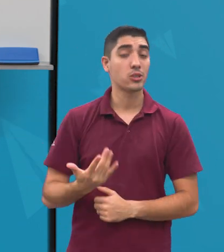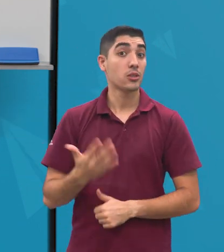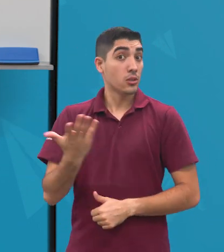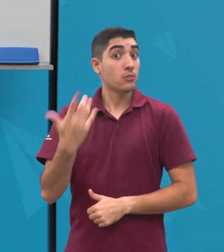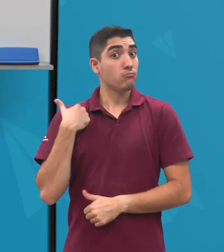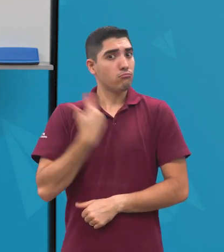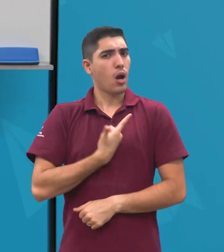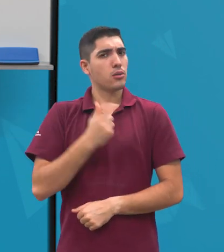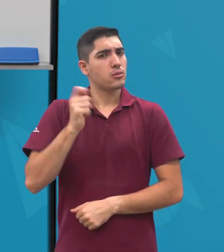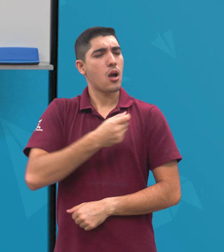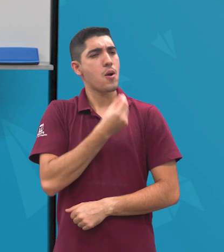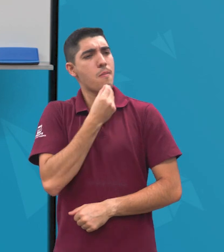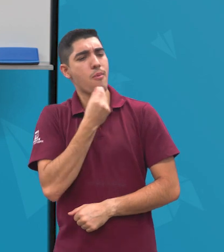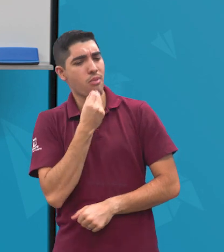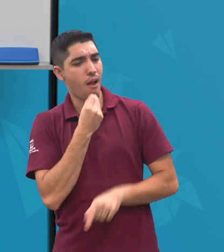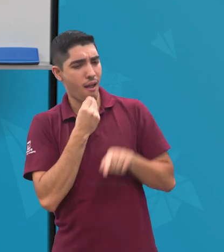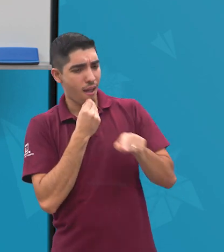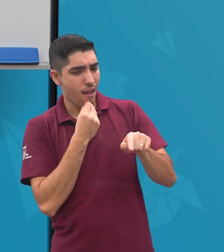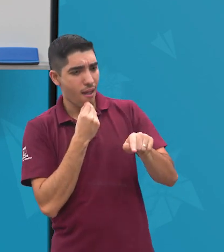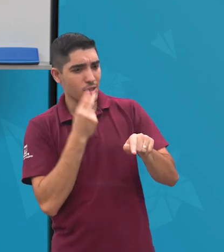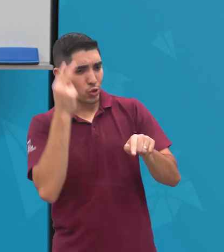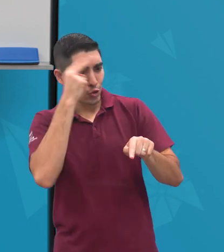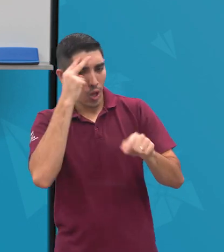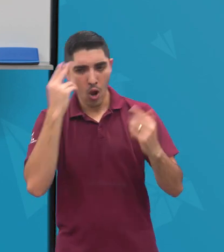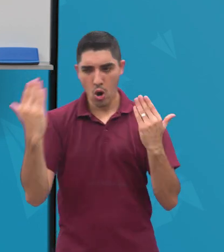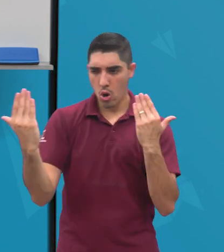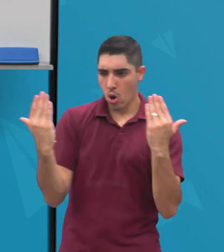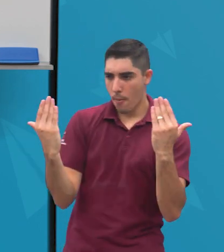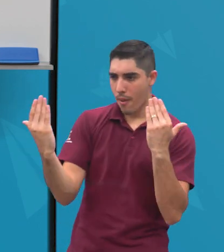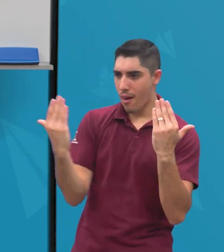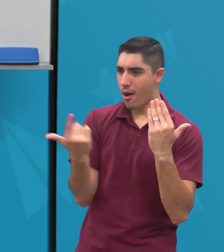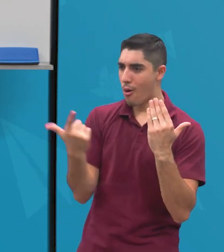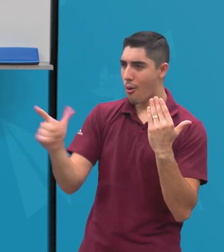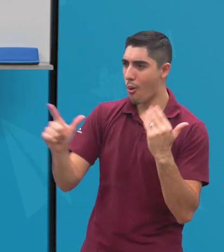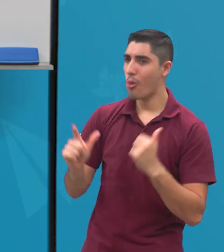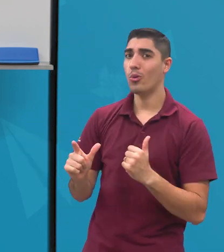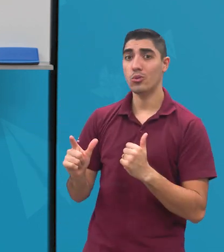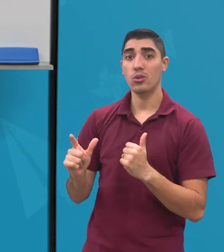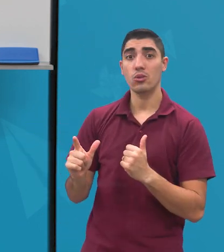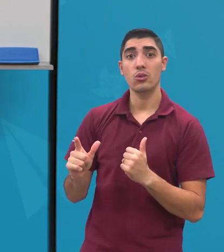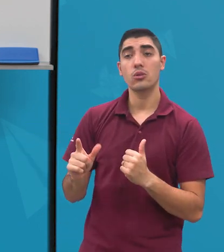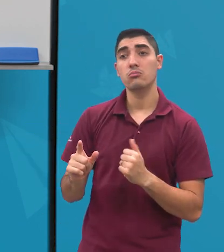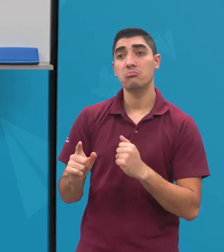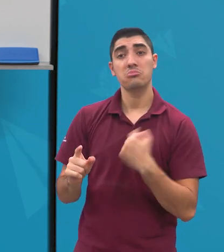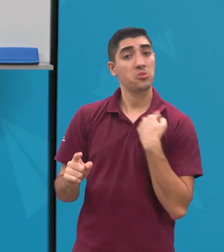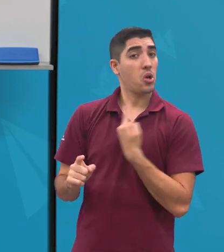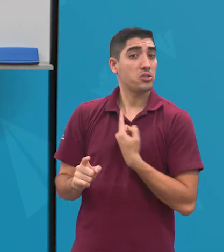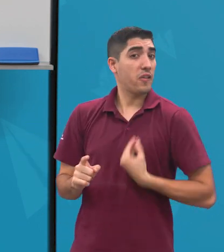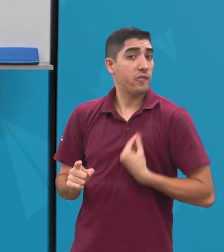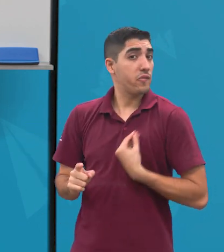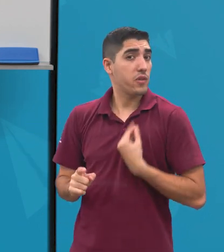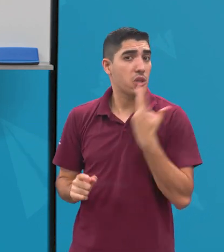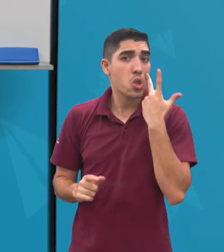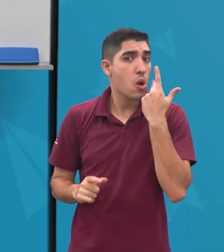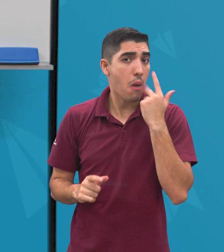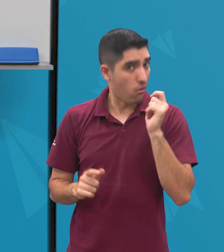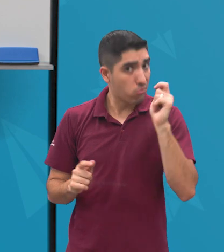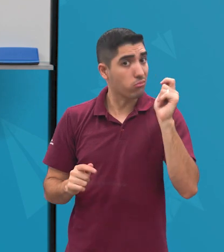gente compará-la com outras coisas que são mais próximas, por exemplo, da nossa